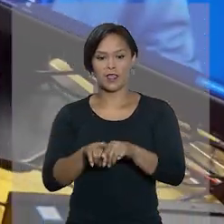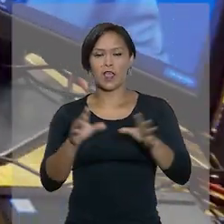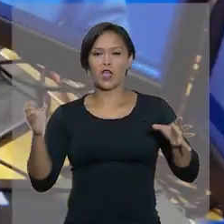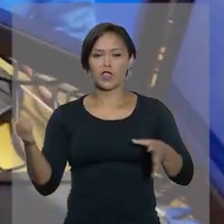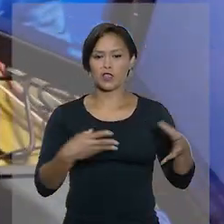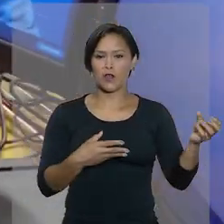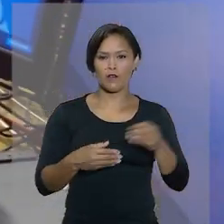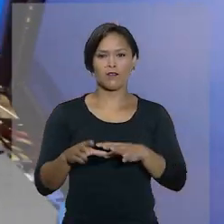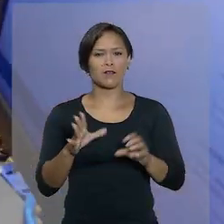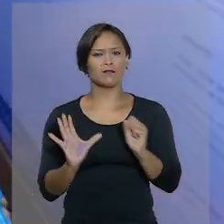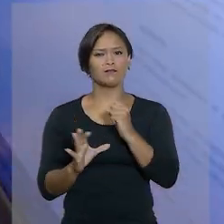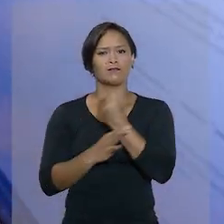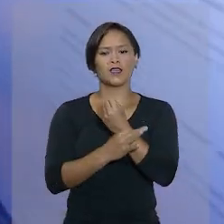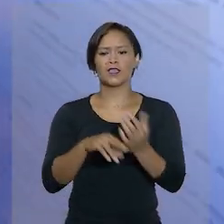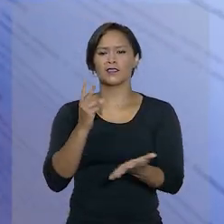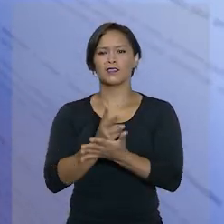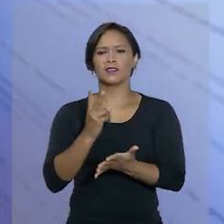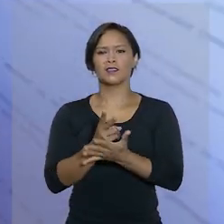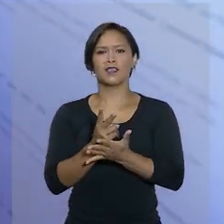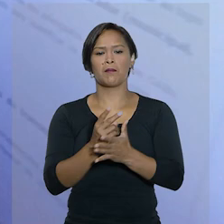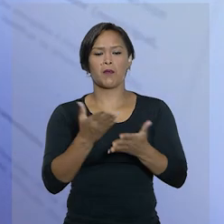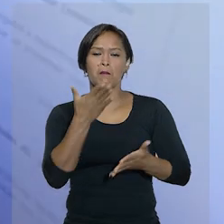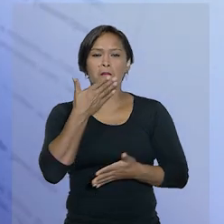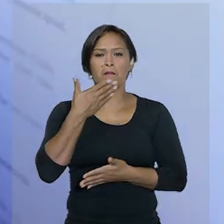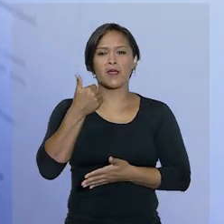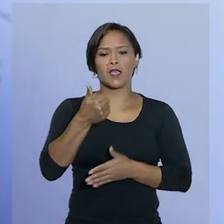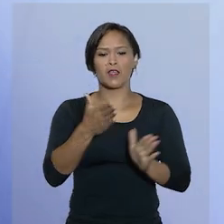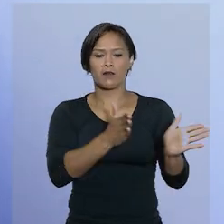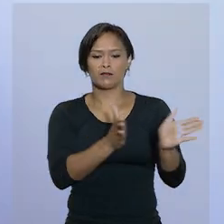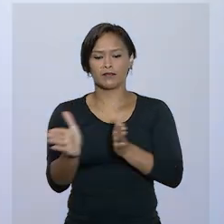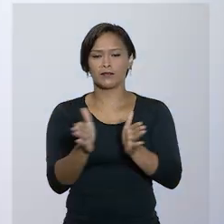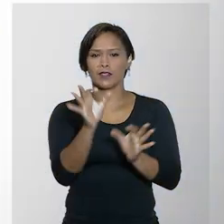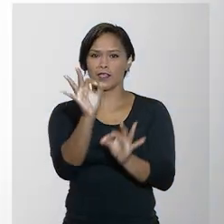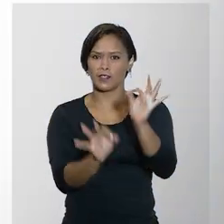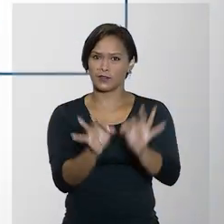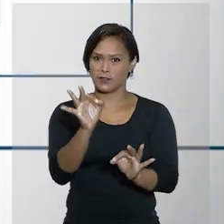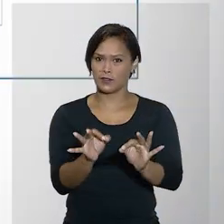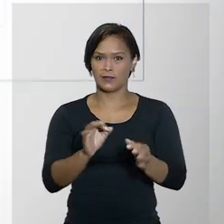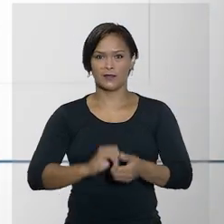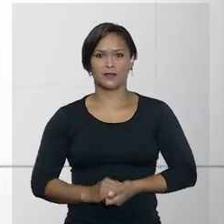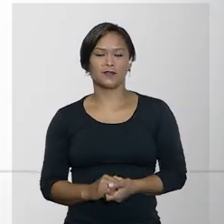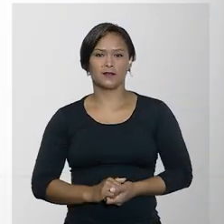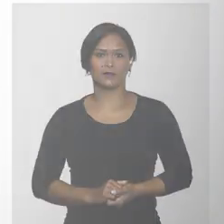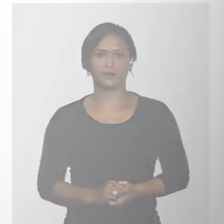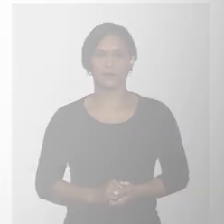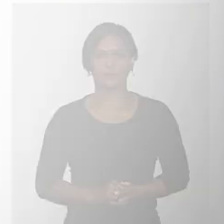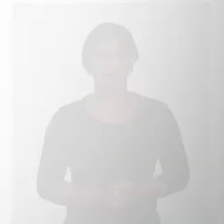inovando para garantir sempre o seu melhor acesso à justiça.